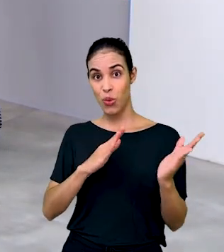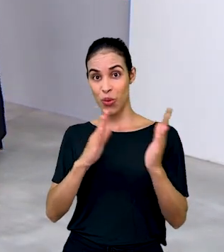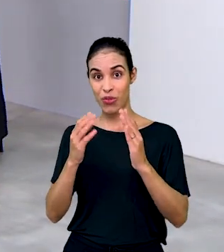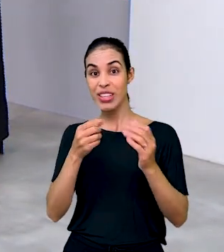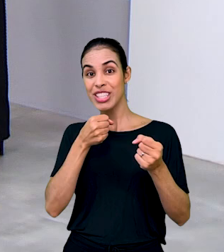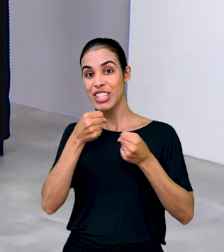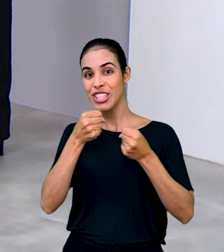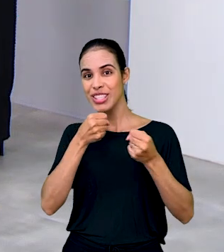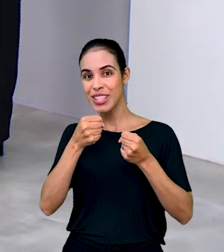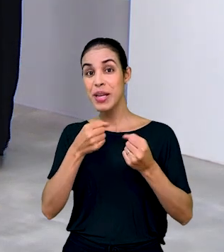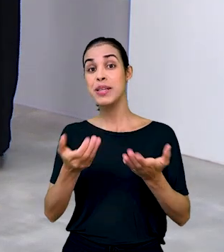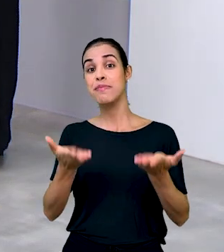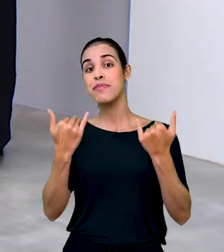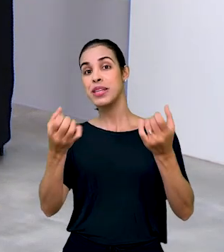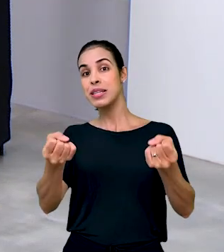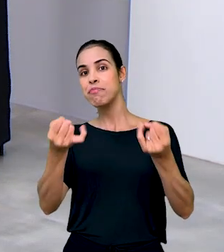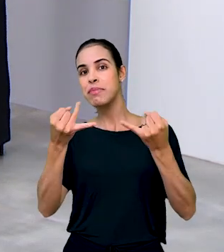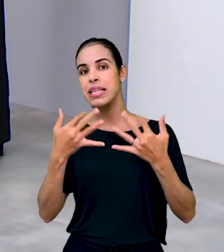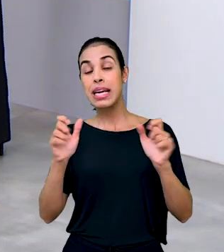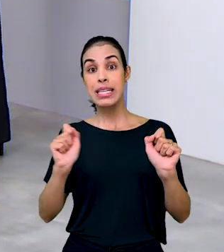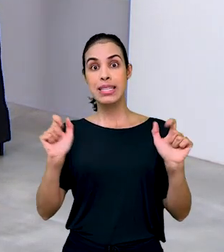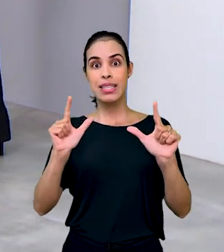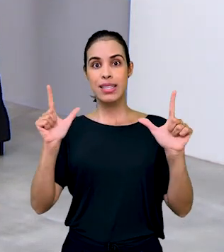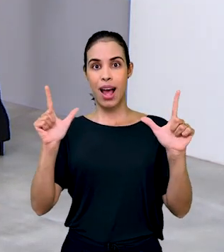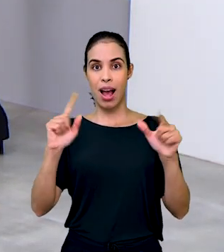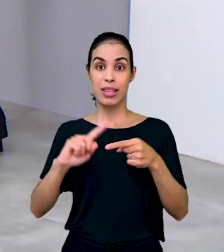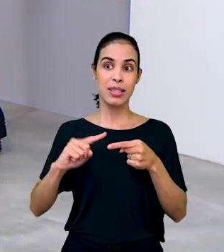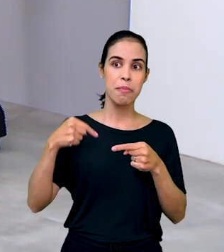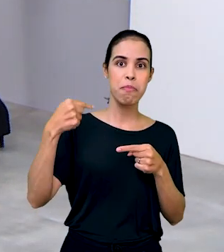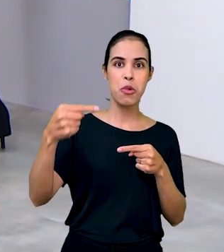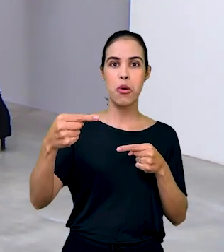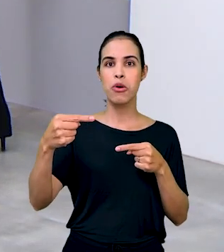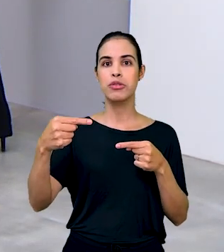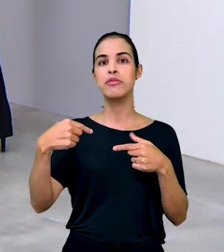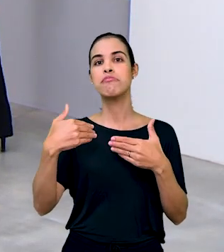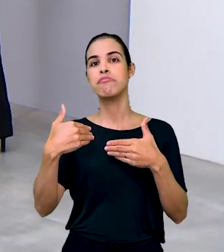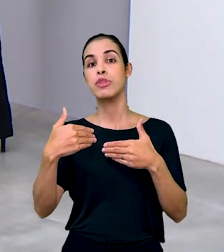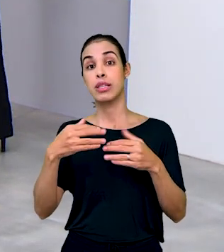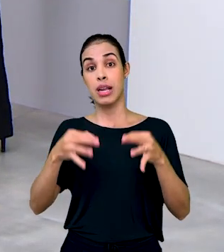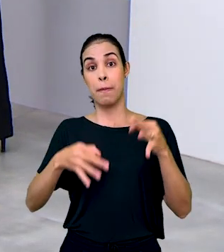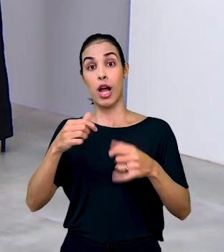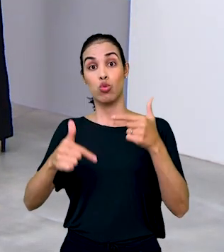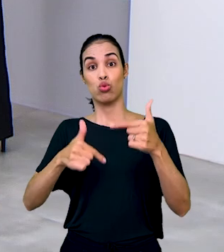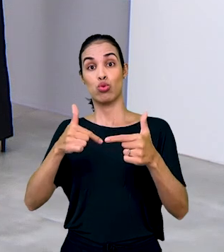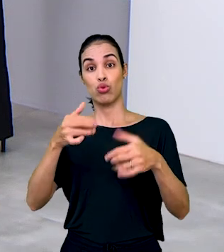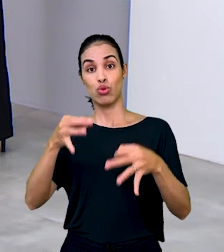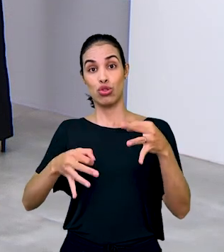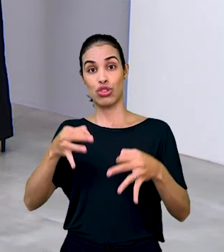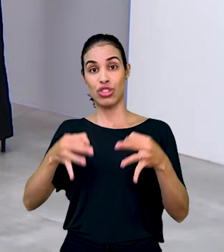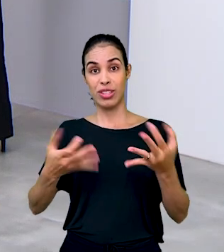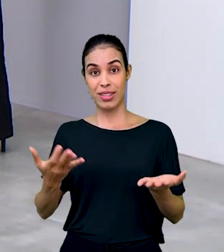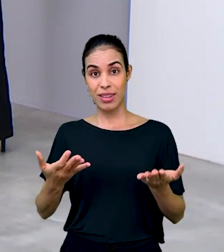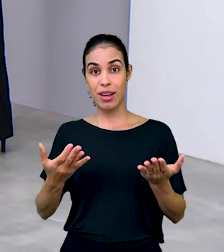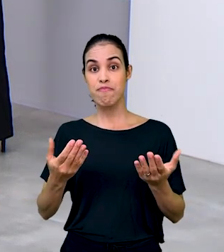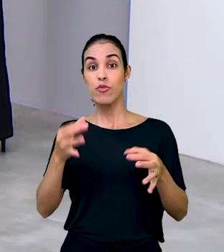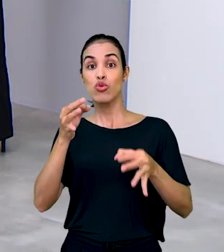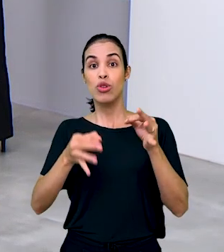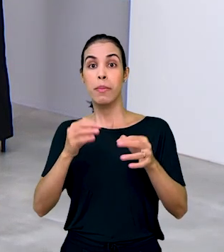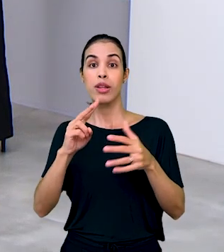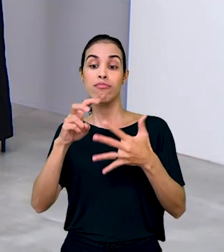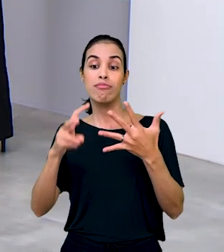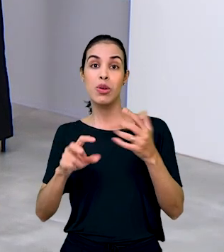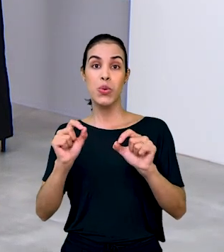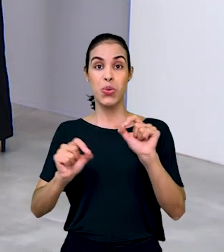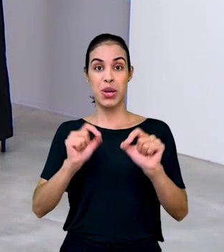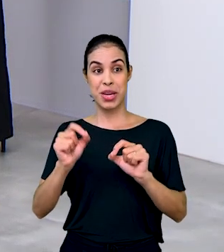Mara Mendes. Oi, Lia, conta pra gente o que você destaca aí para as próximas edições do programa Trabalho e Justiça. Oi,